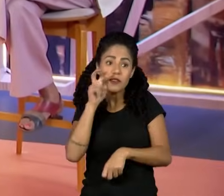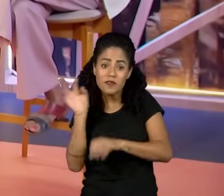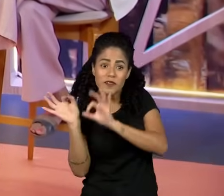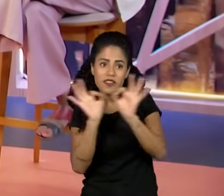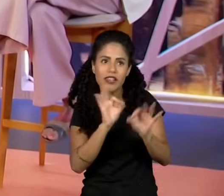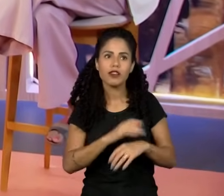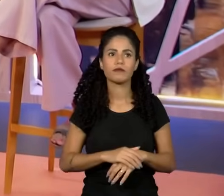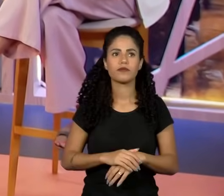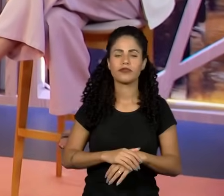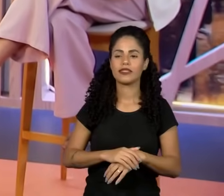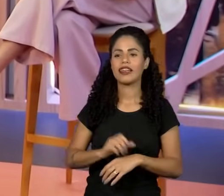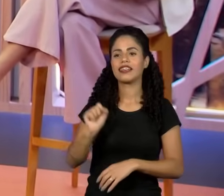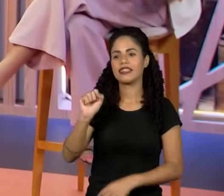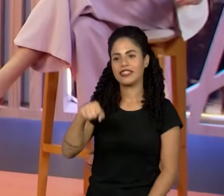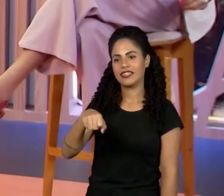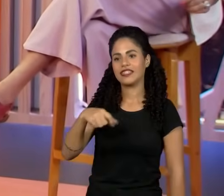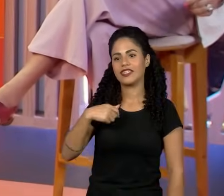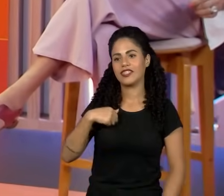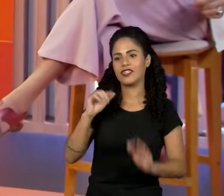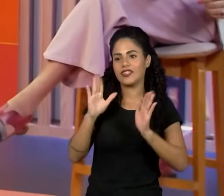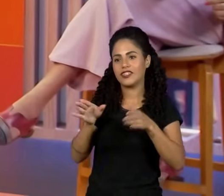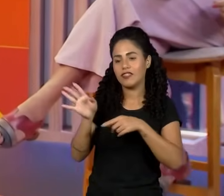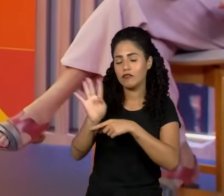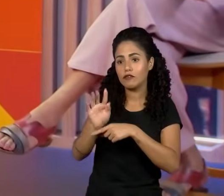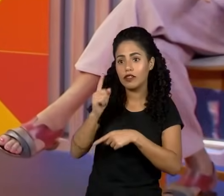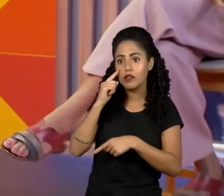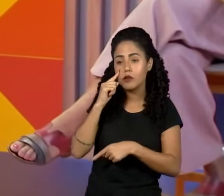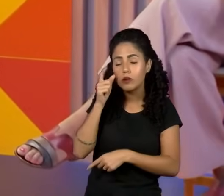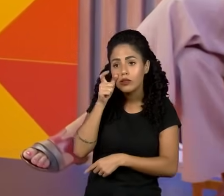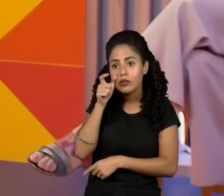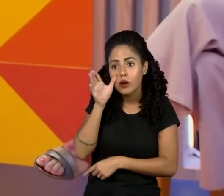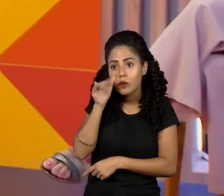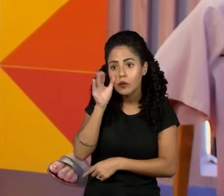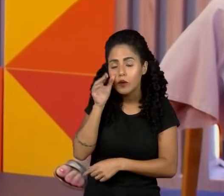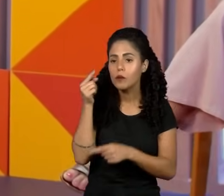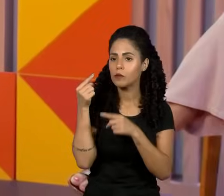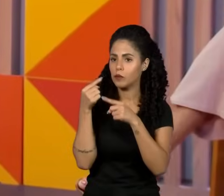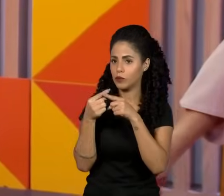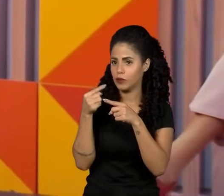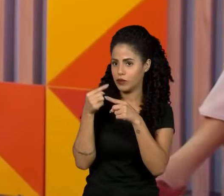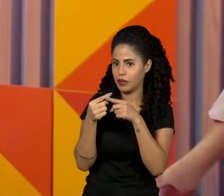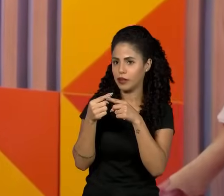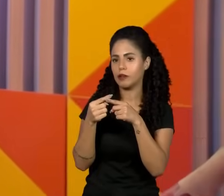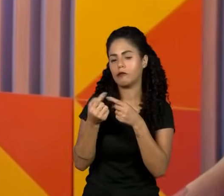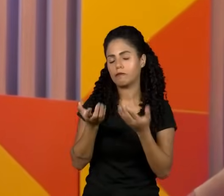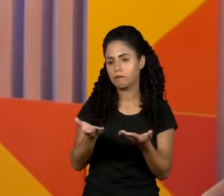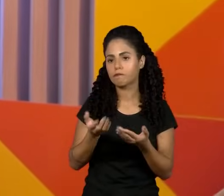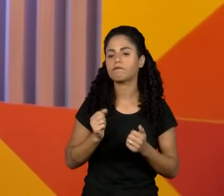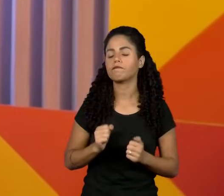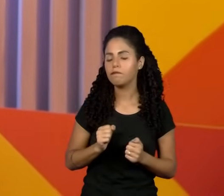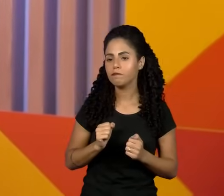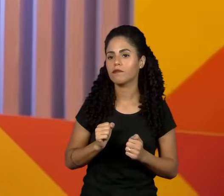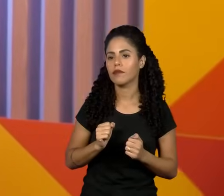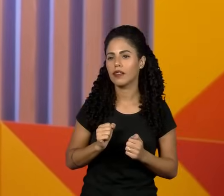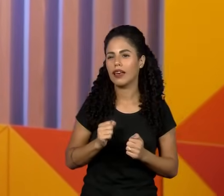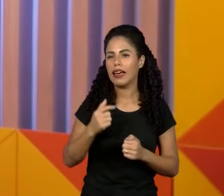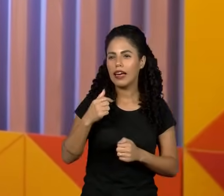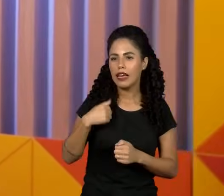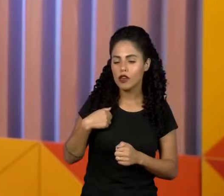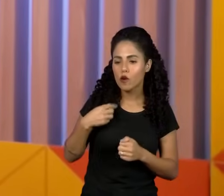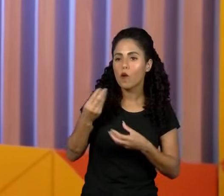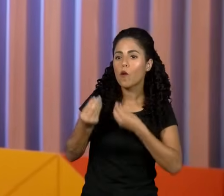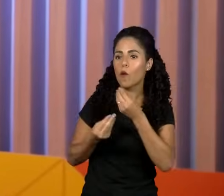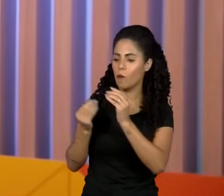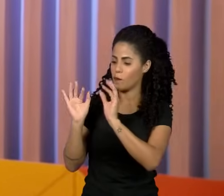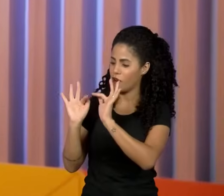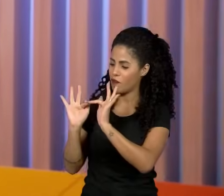a produção. O que mais me chama a atenção, Fernanda também viu, eu acho que é esse lugar da